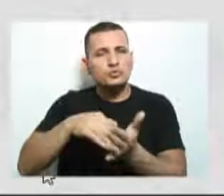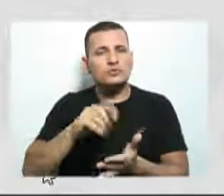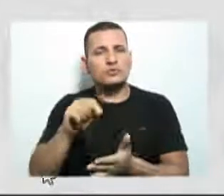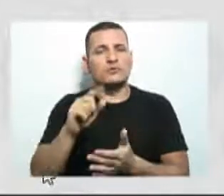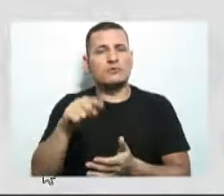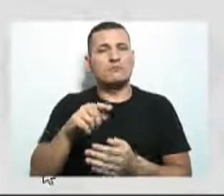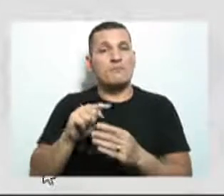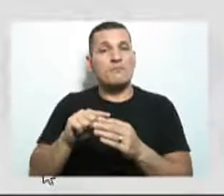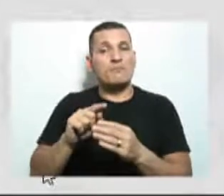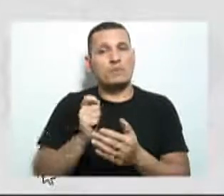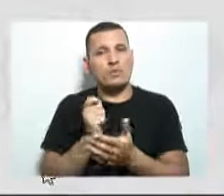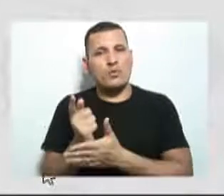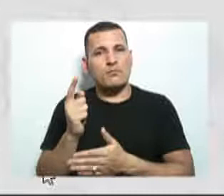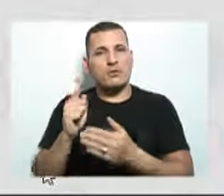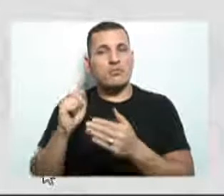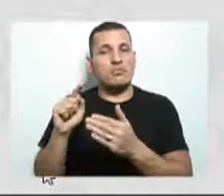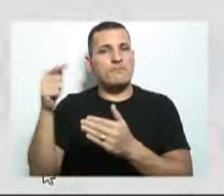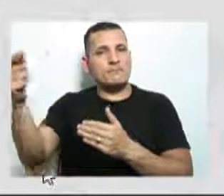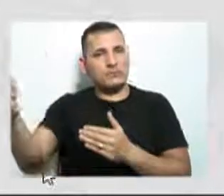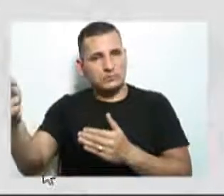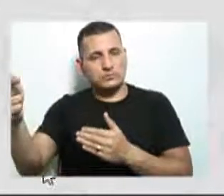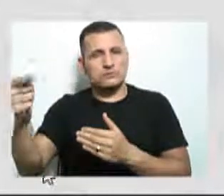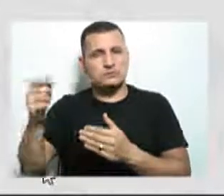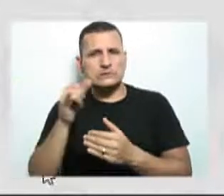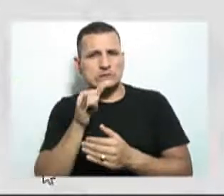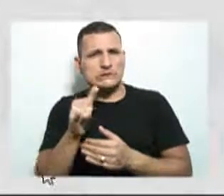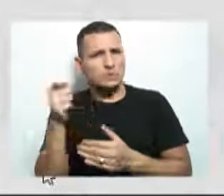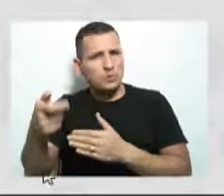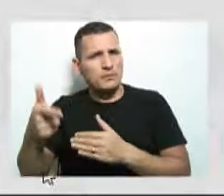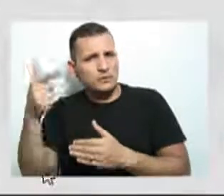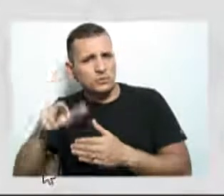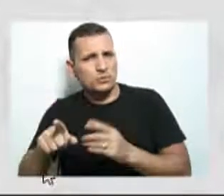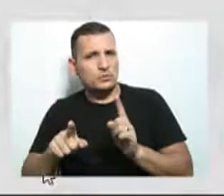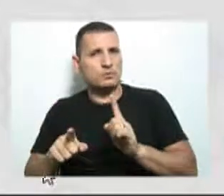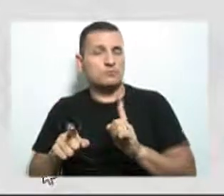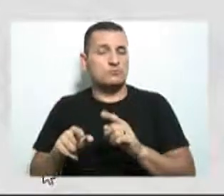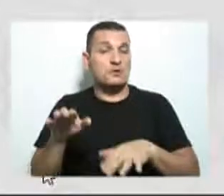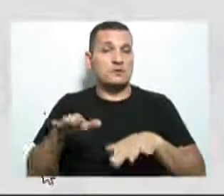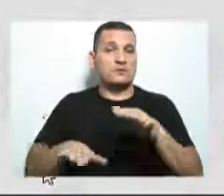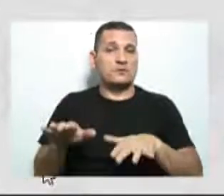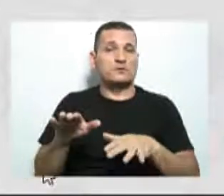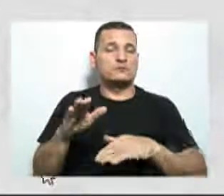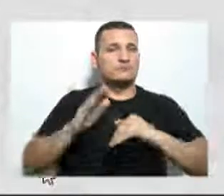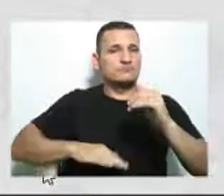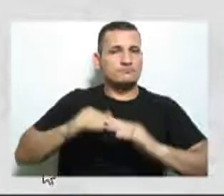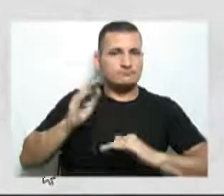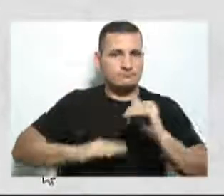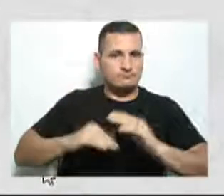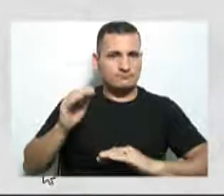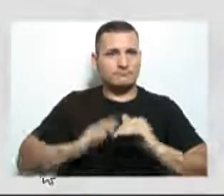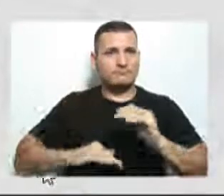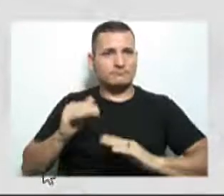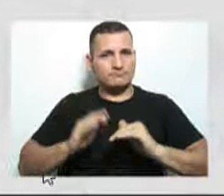compra. Muitas vezes negligenciamos, os negociadores negligenciam